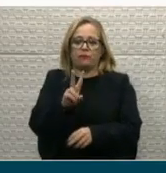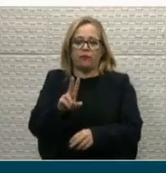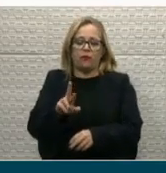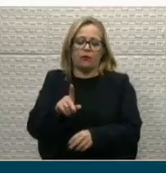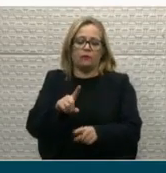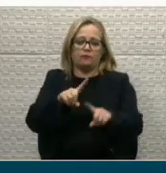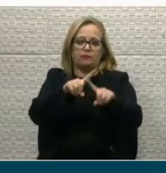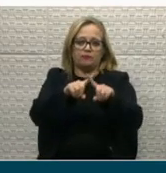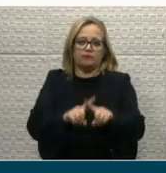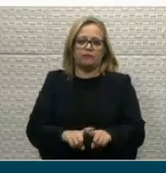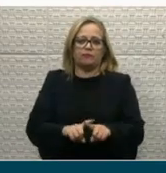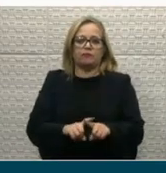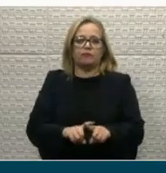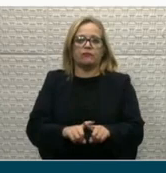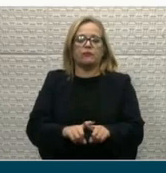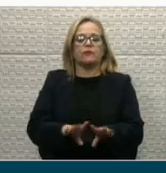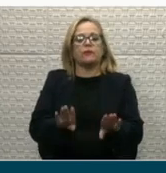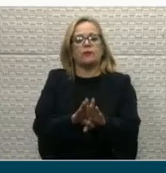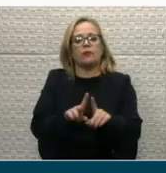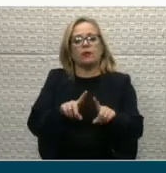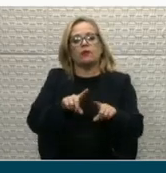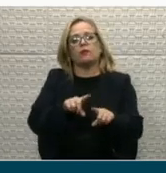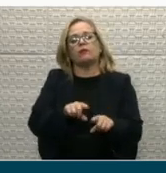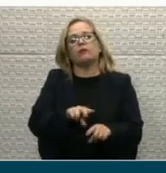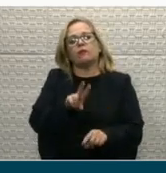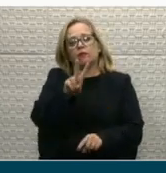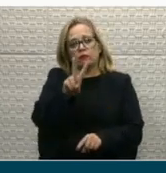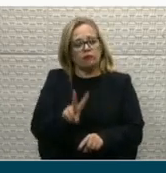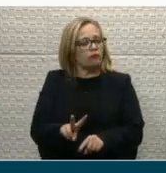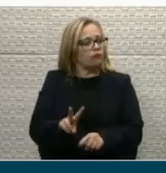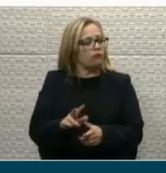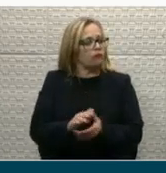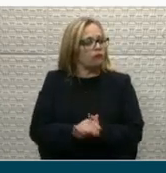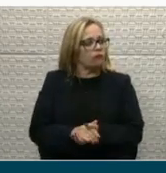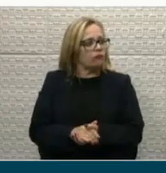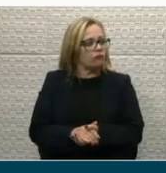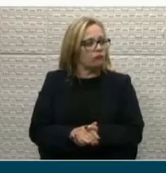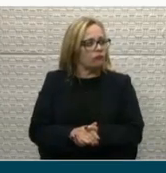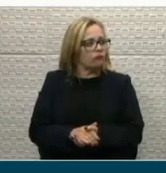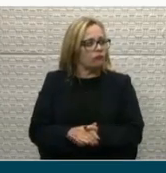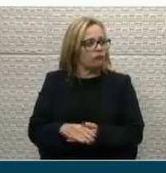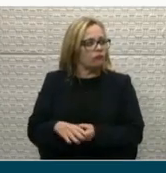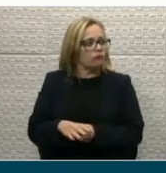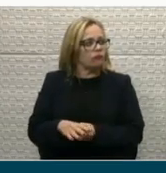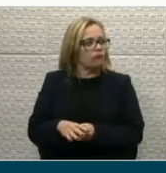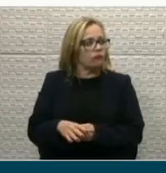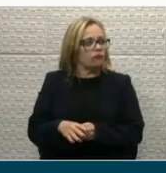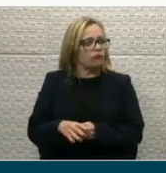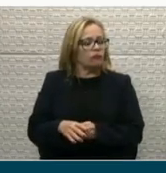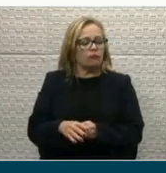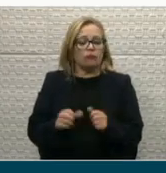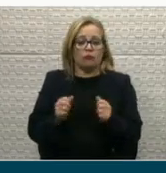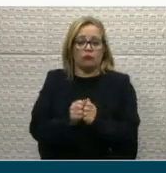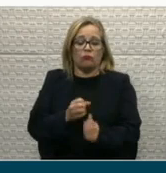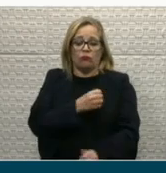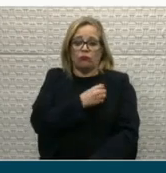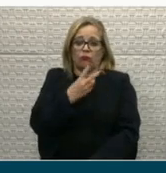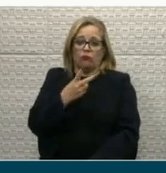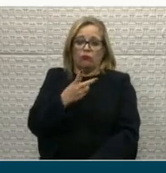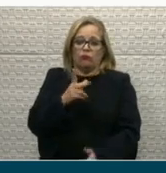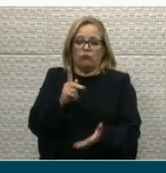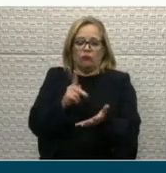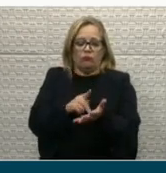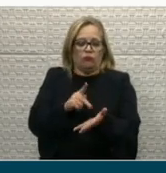a multiplicar V por uma constante lambda, onde lambda vai ser um número real. E esse vetor V não vai